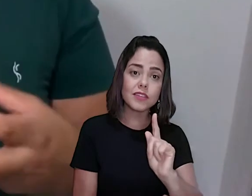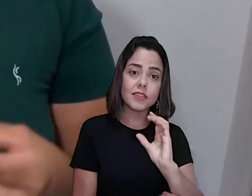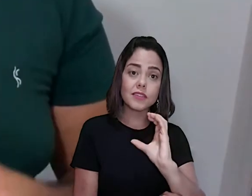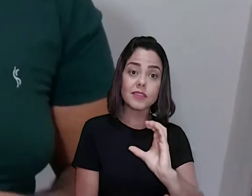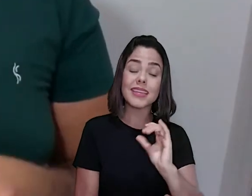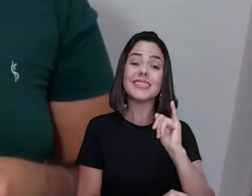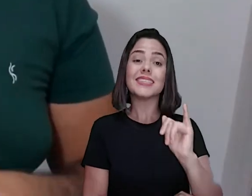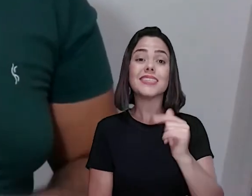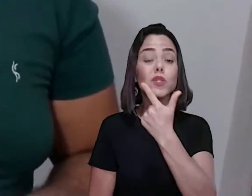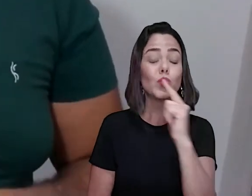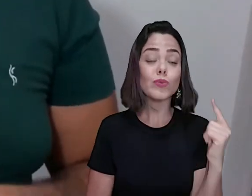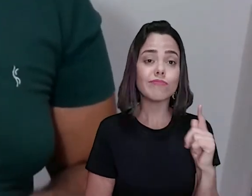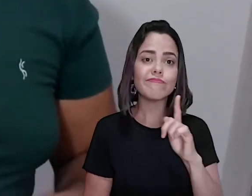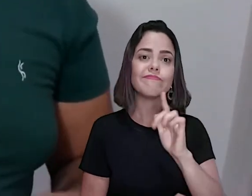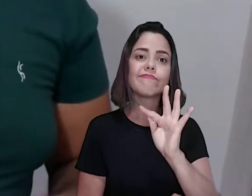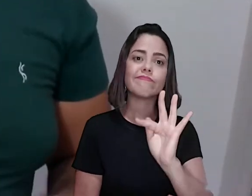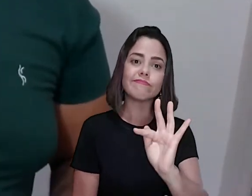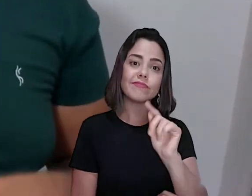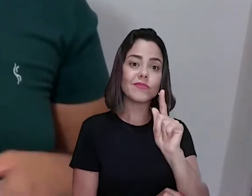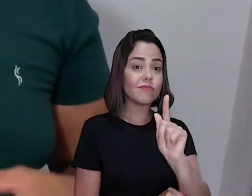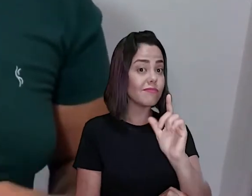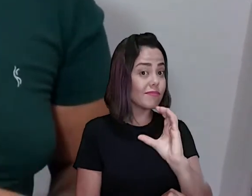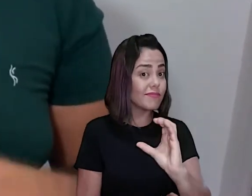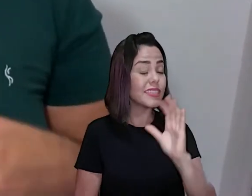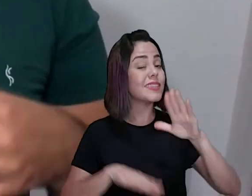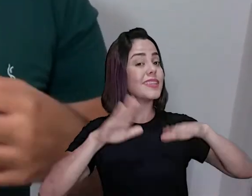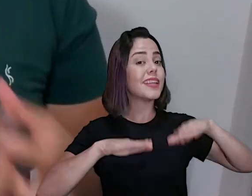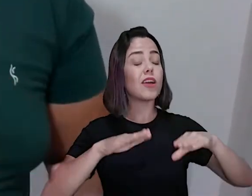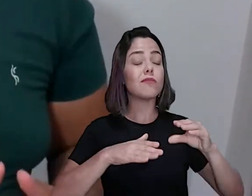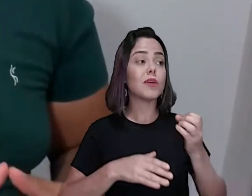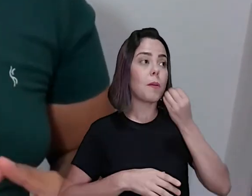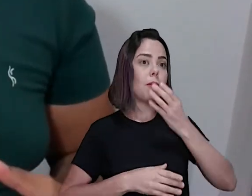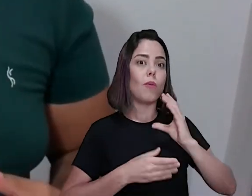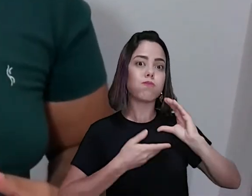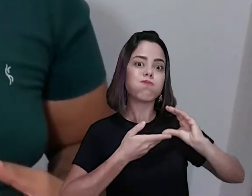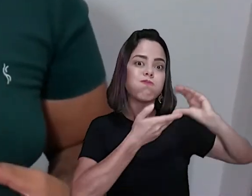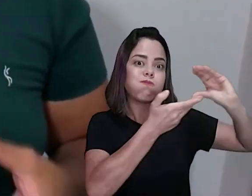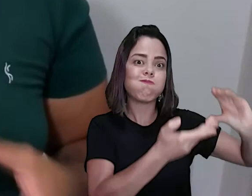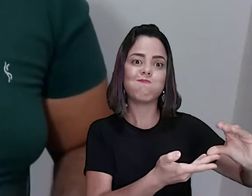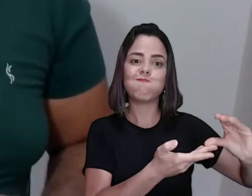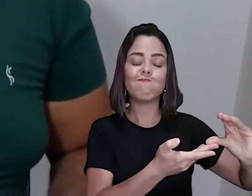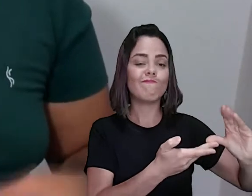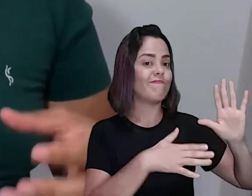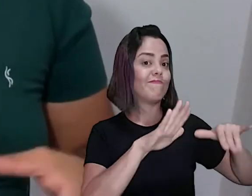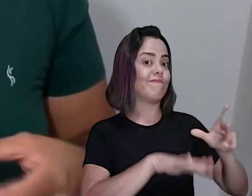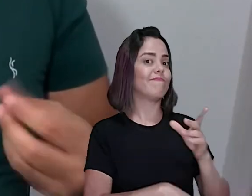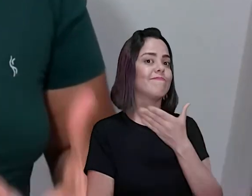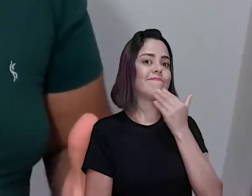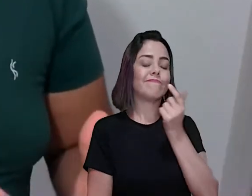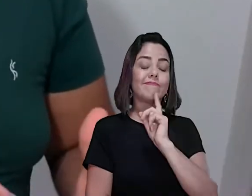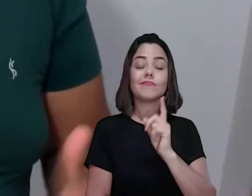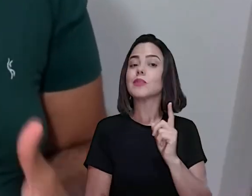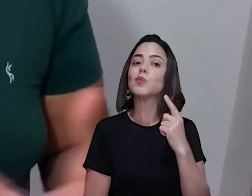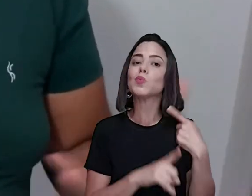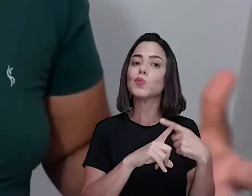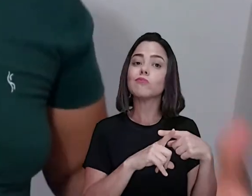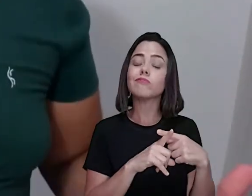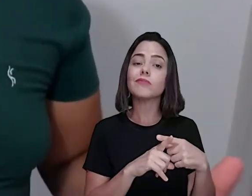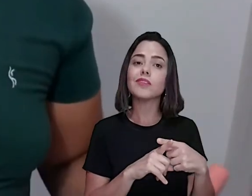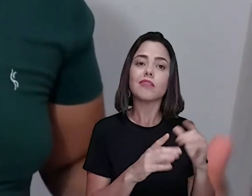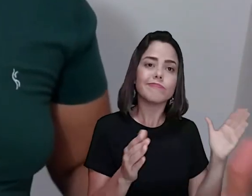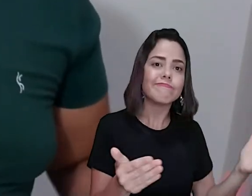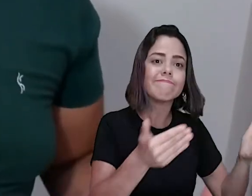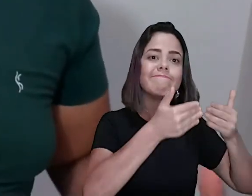não tiverem garantia do FGC, talvez não seja uma boa deixar muito dinheiro aplicado nesses bancos. Você pode perder tudo